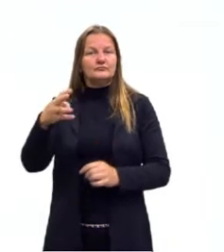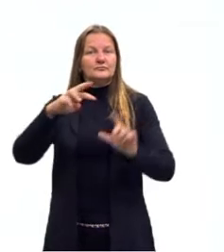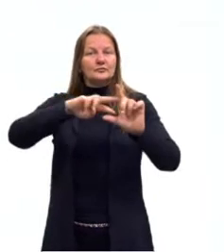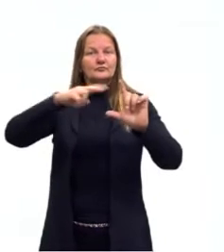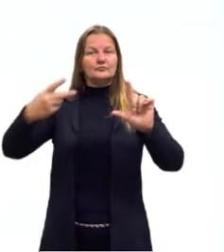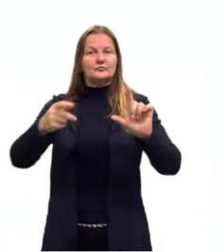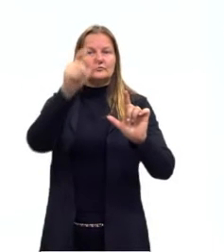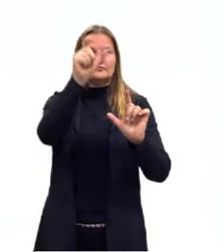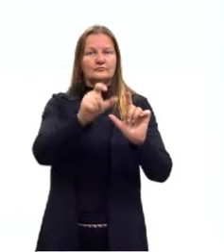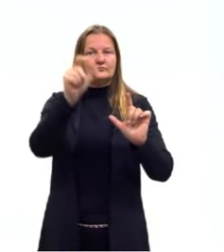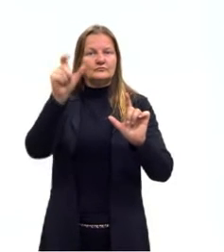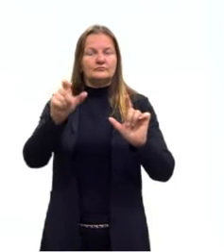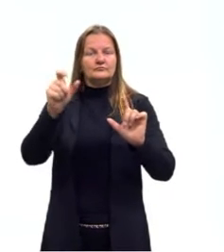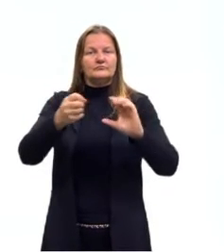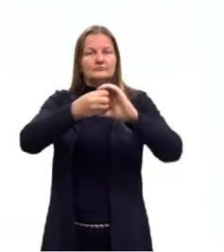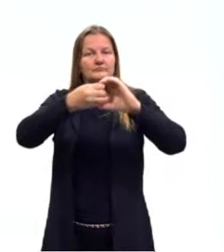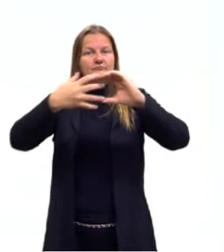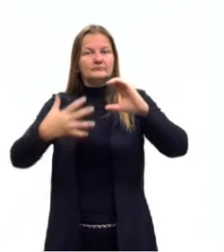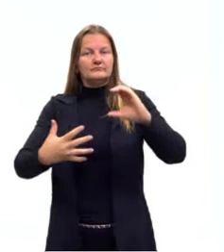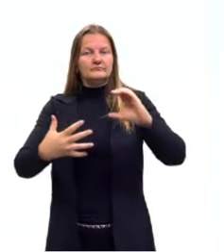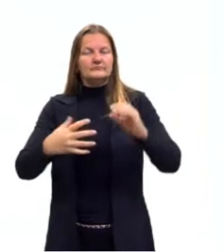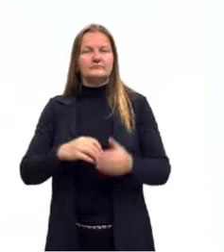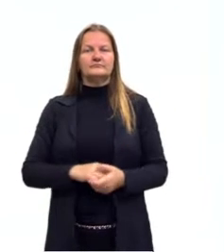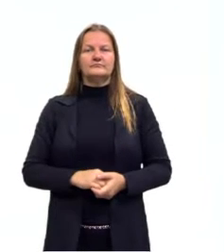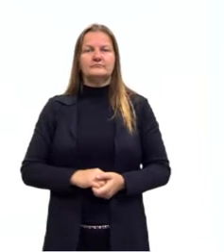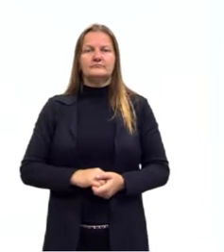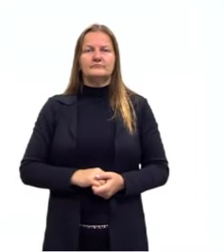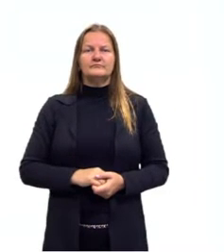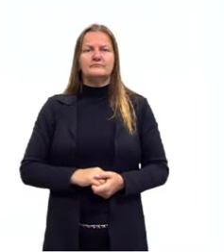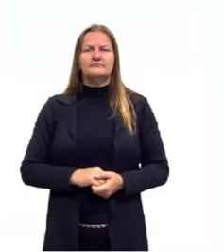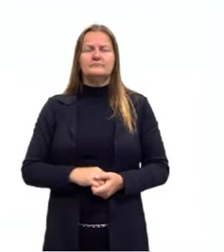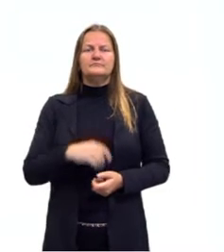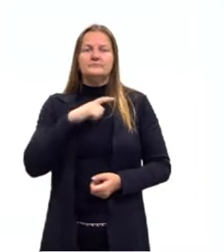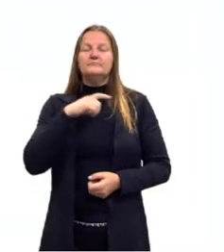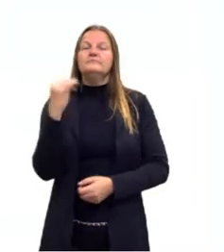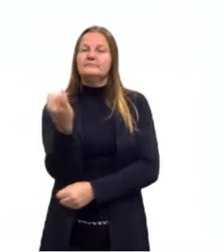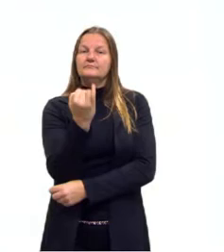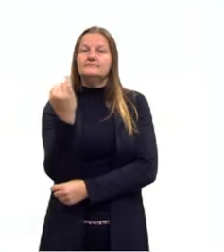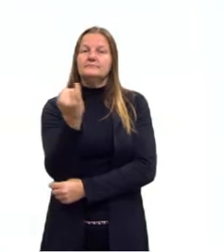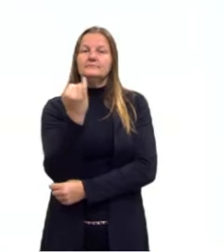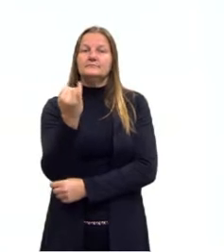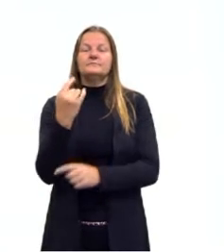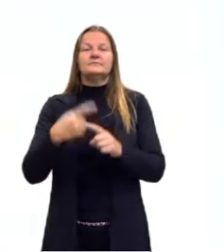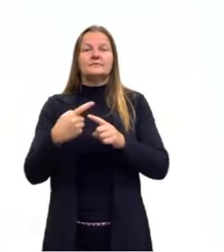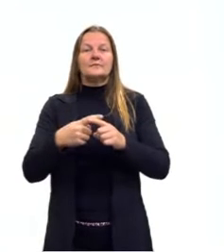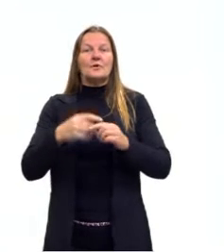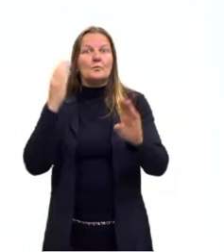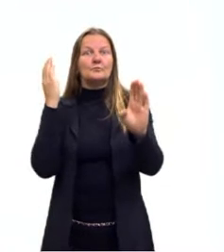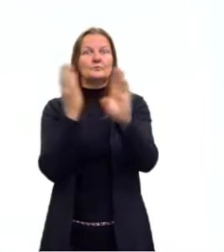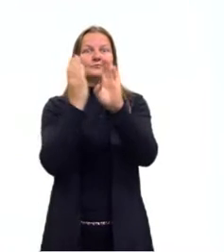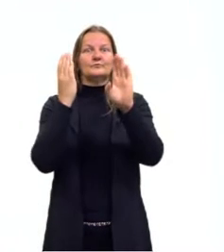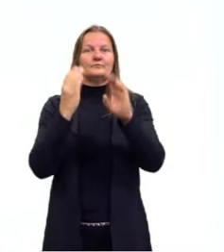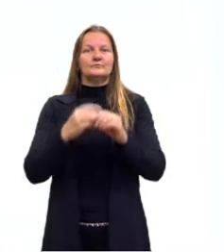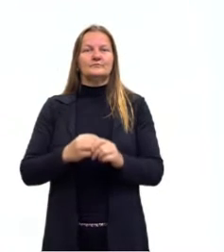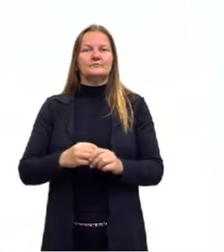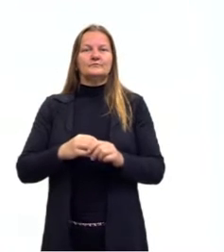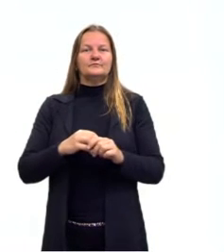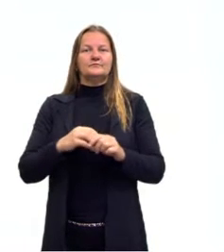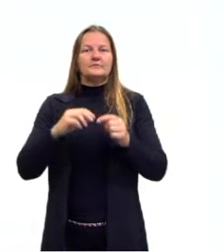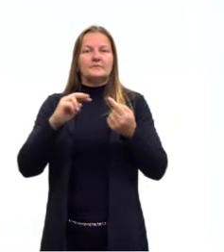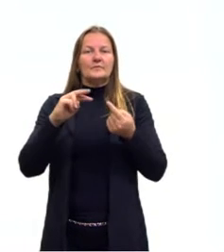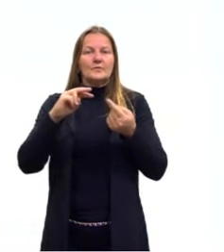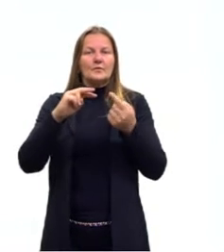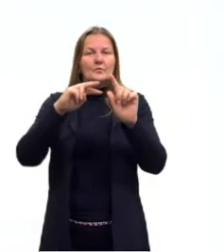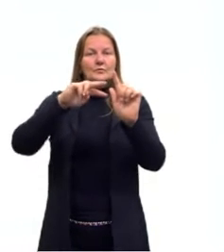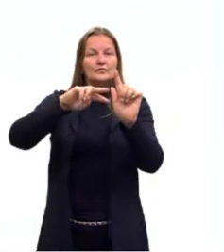indivíduo e suas características e ele é importante também na descoberta de genótipo e